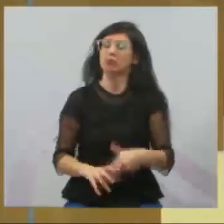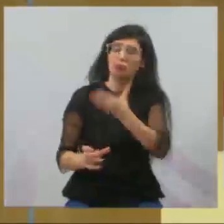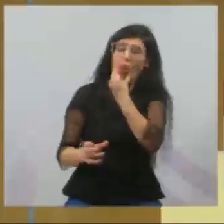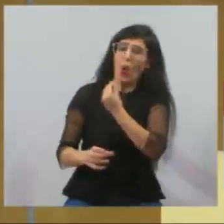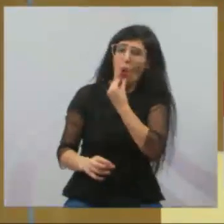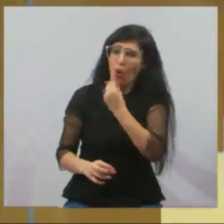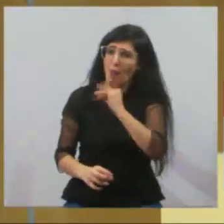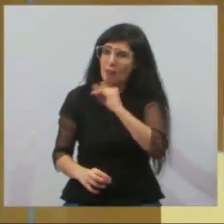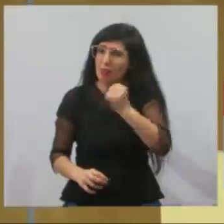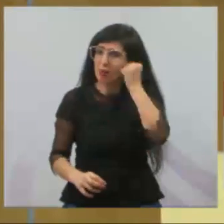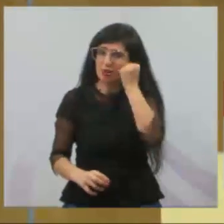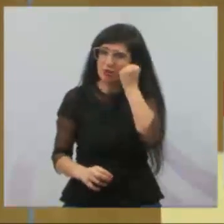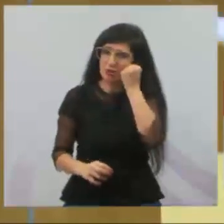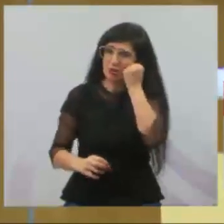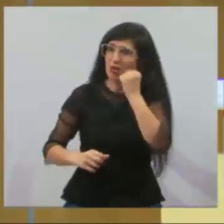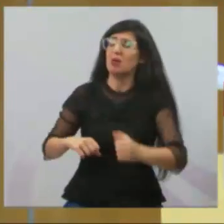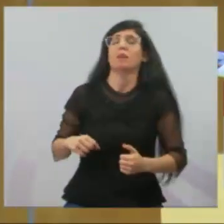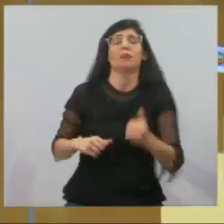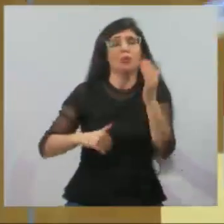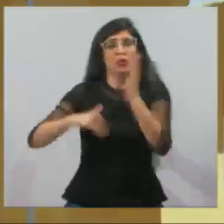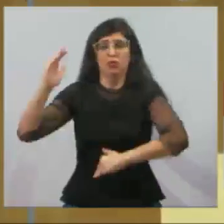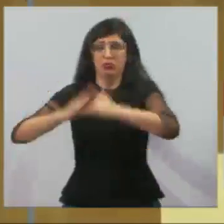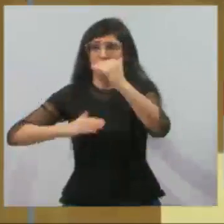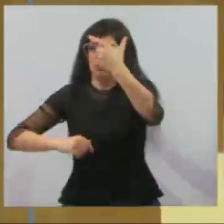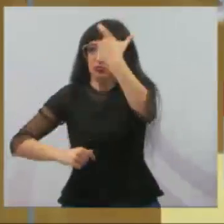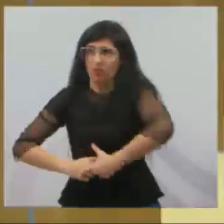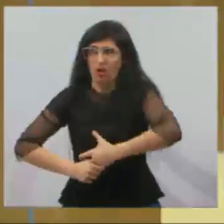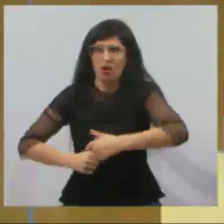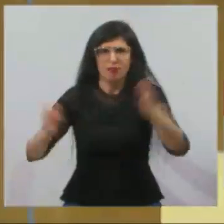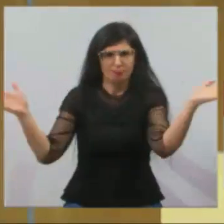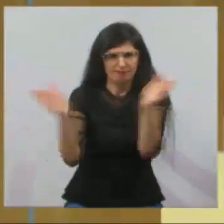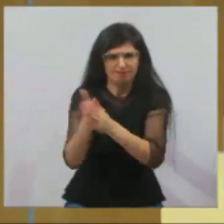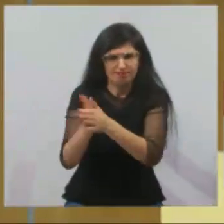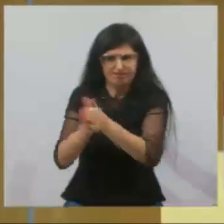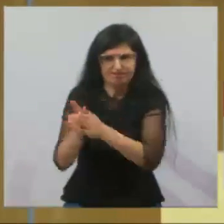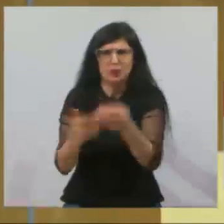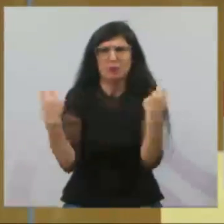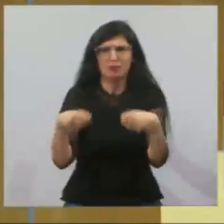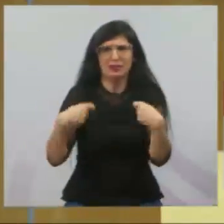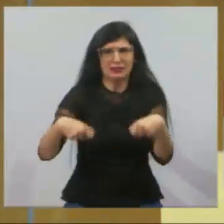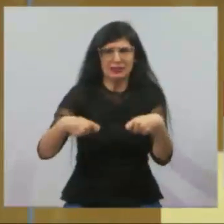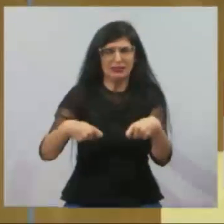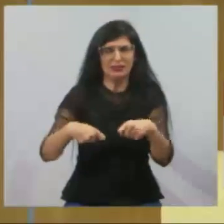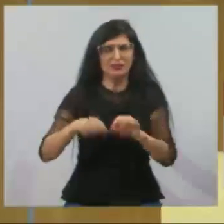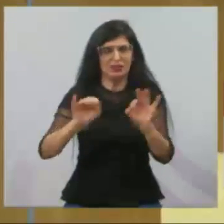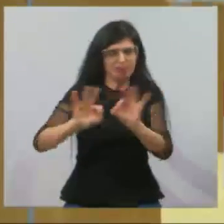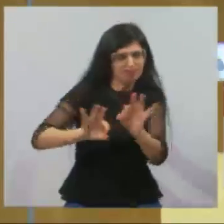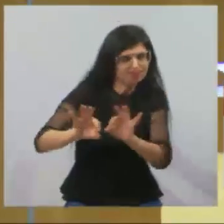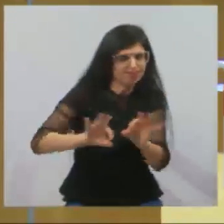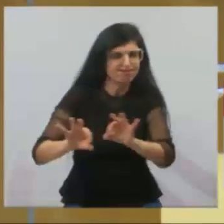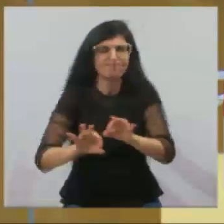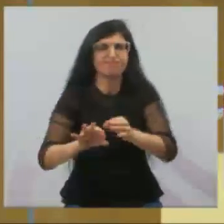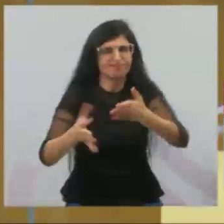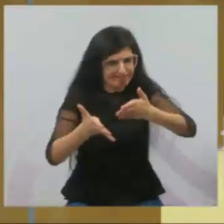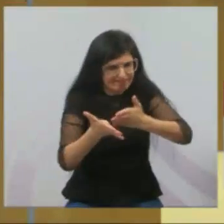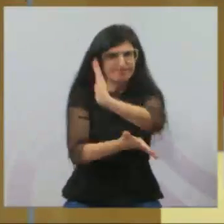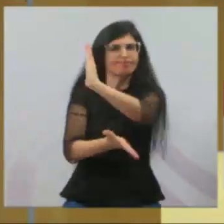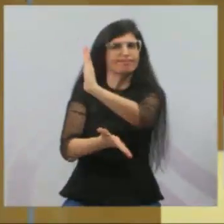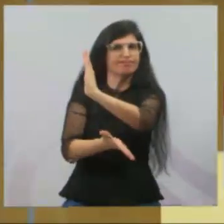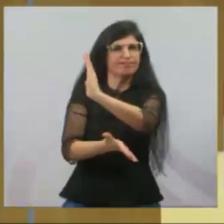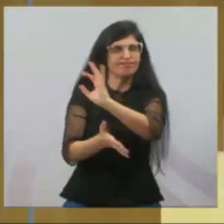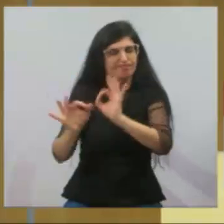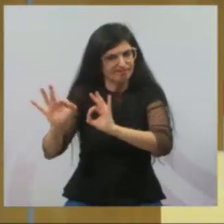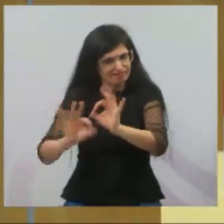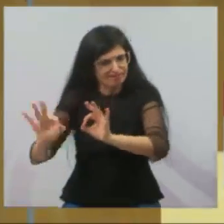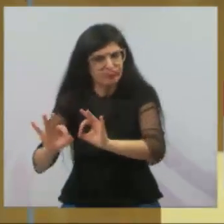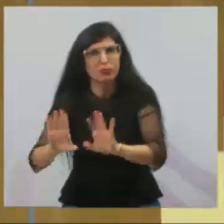prefeito, teria que fazer um movimento para poder solucionar. Então nós estaríamos dando a ele essa oportunidade,